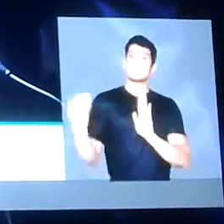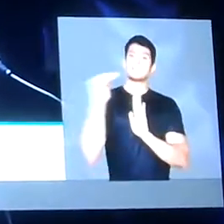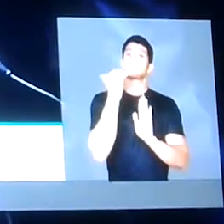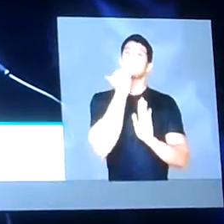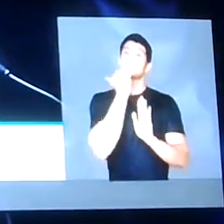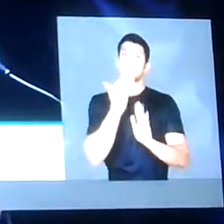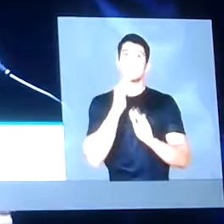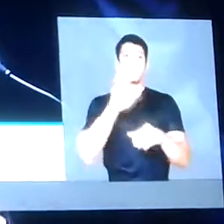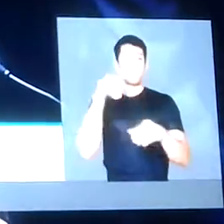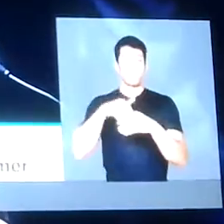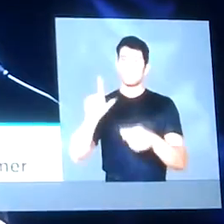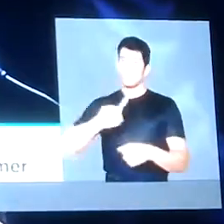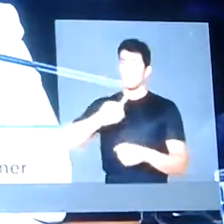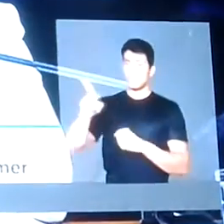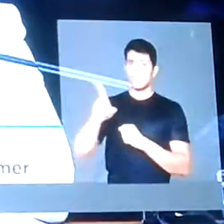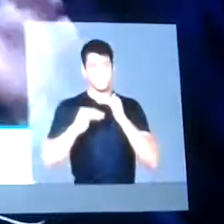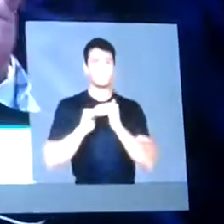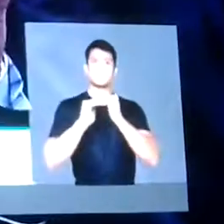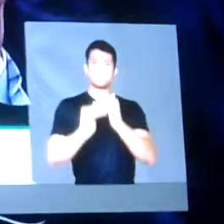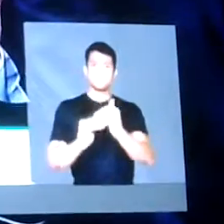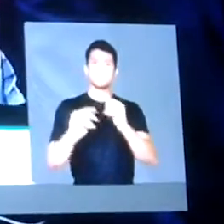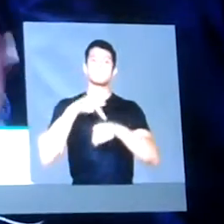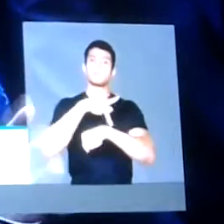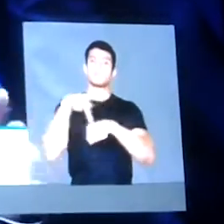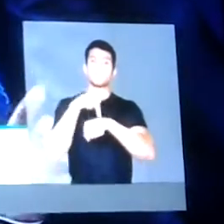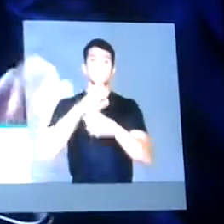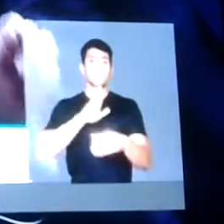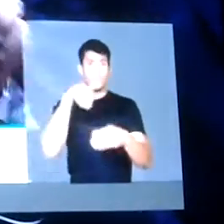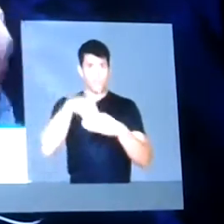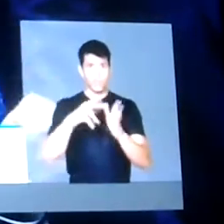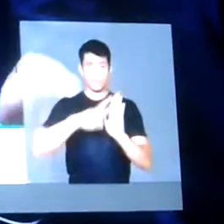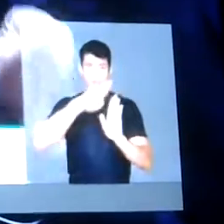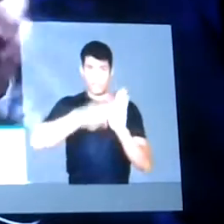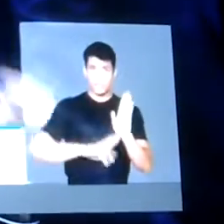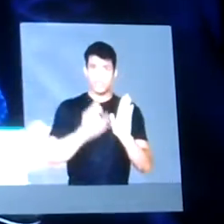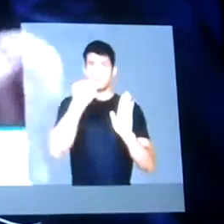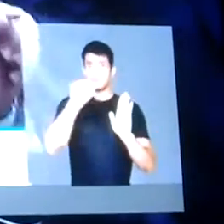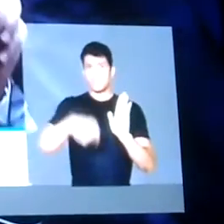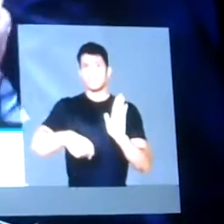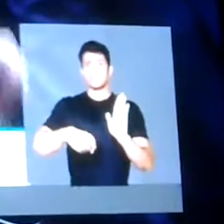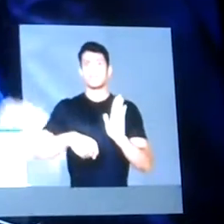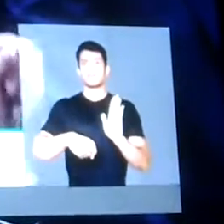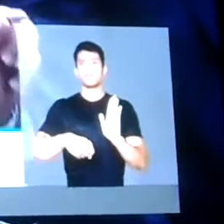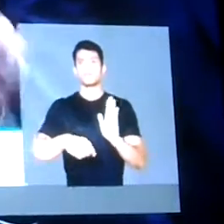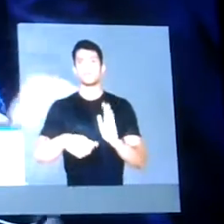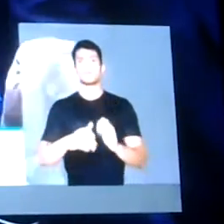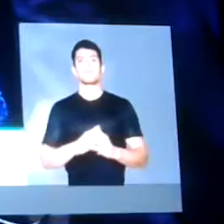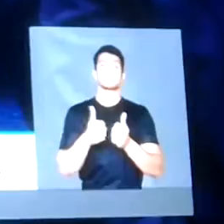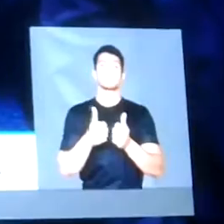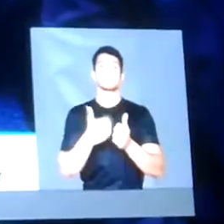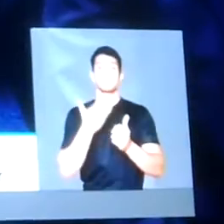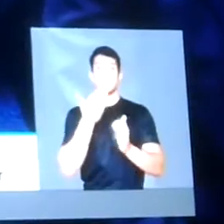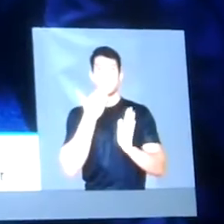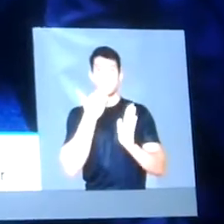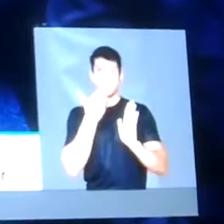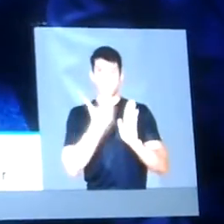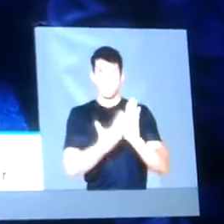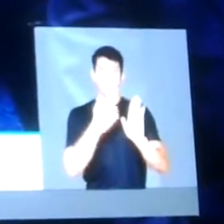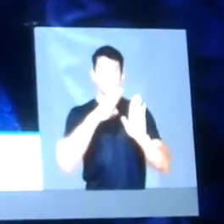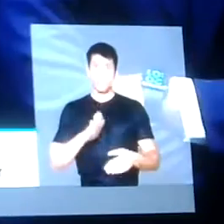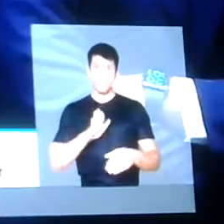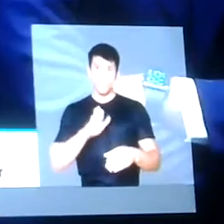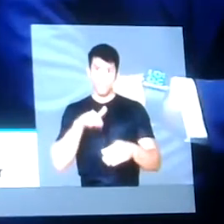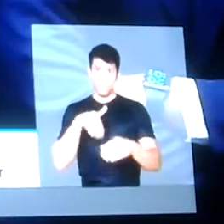Temer. Deputado Elise. Eu voto sim pelo relatório do deputado Abel.